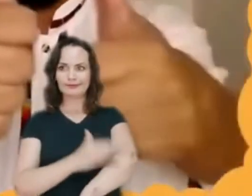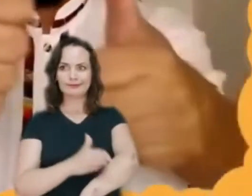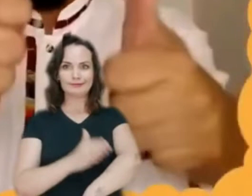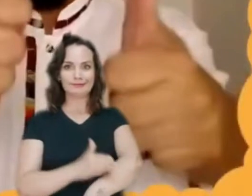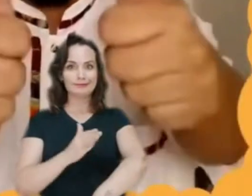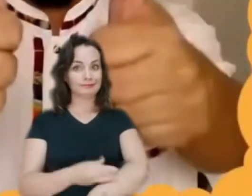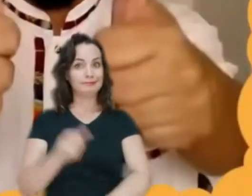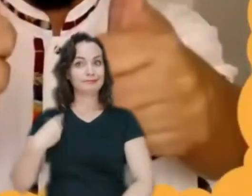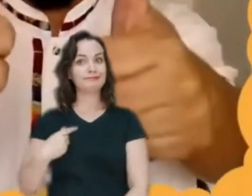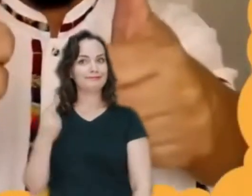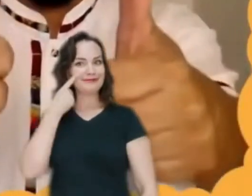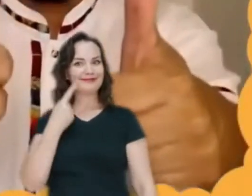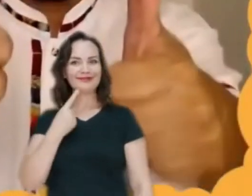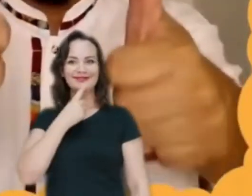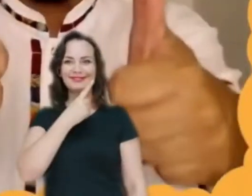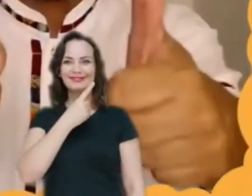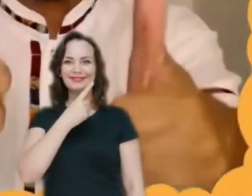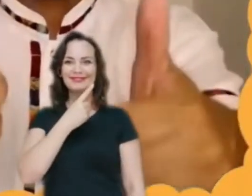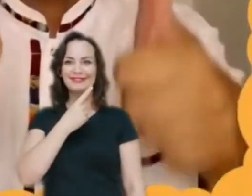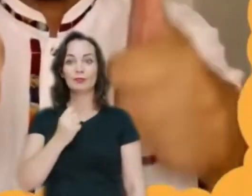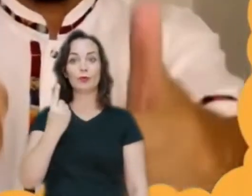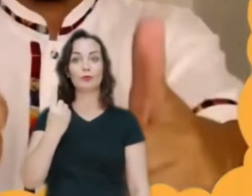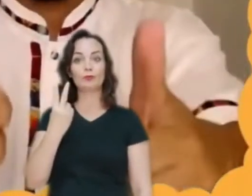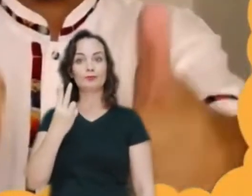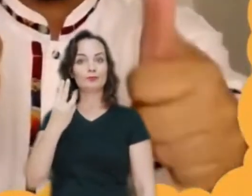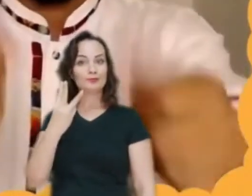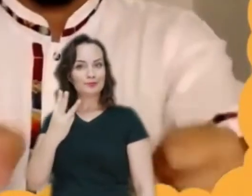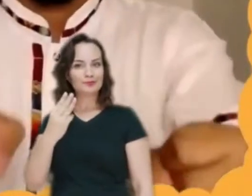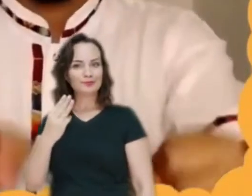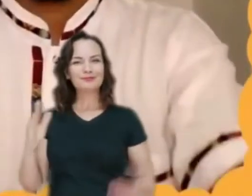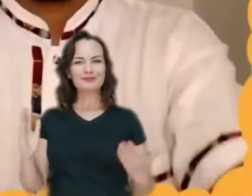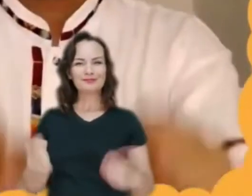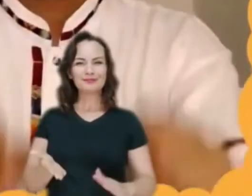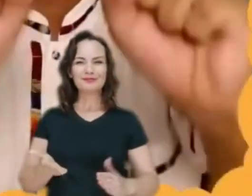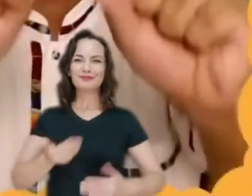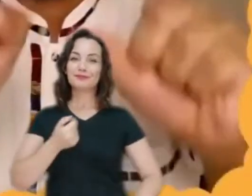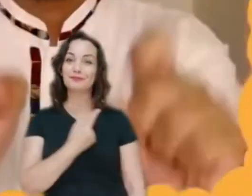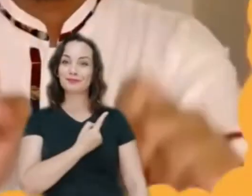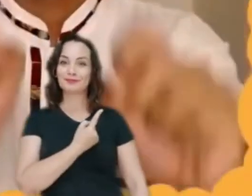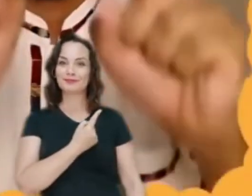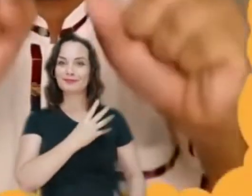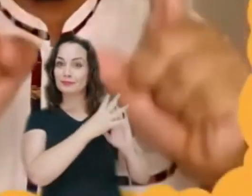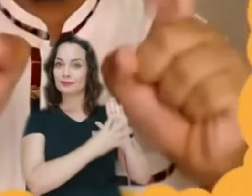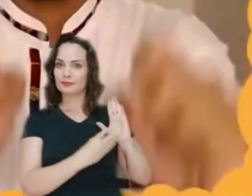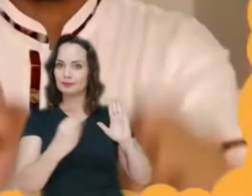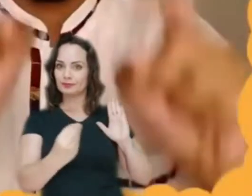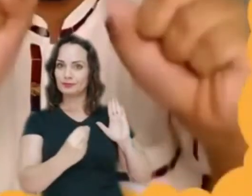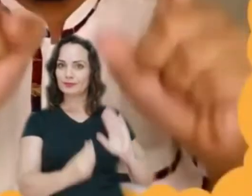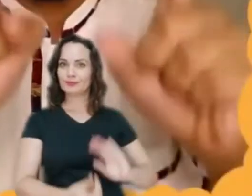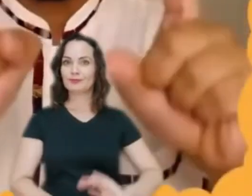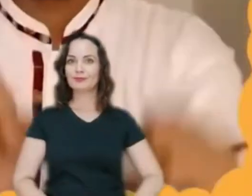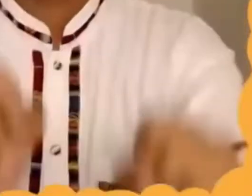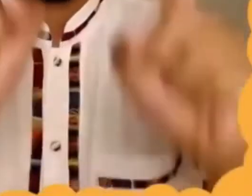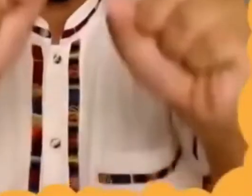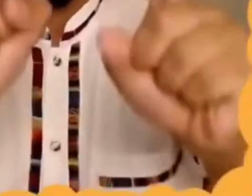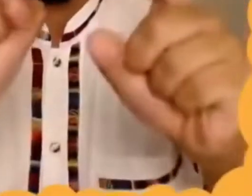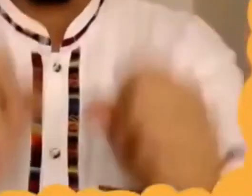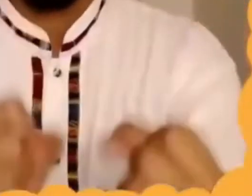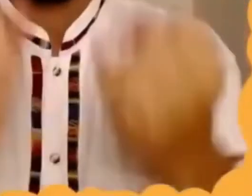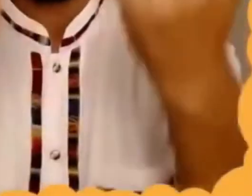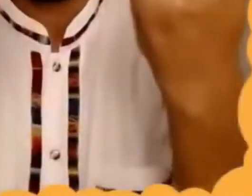Opa, assim, isso Um, dois, três Palo, palo, palo,